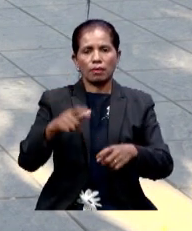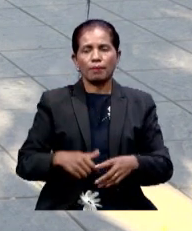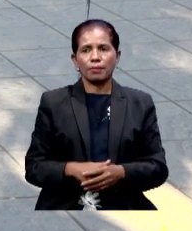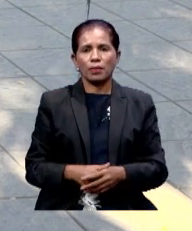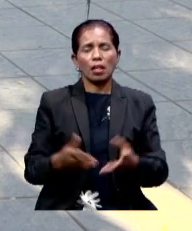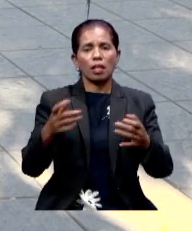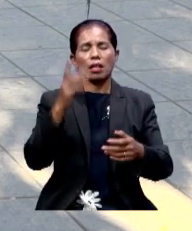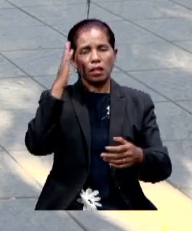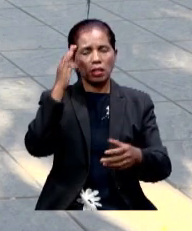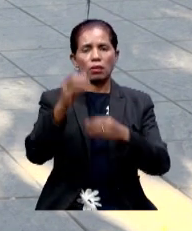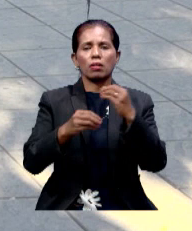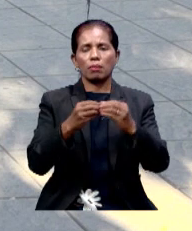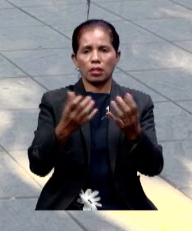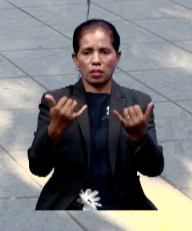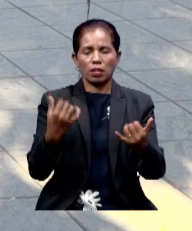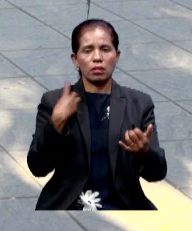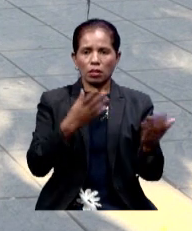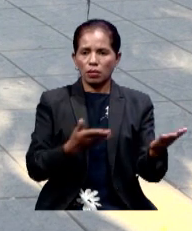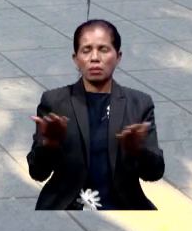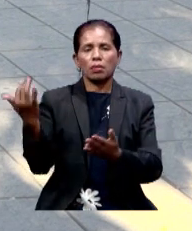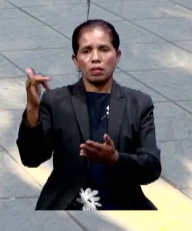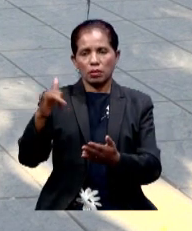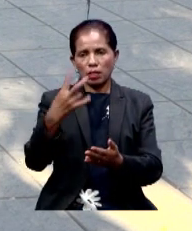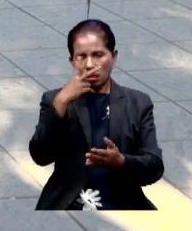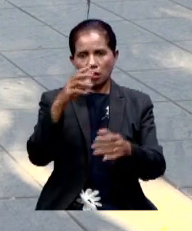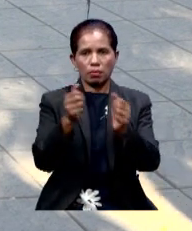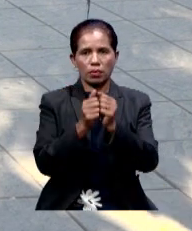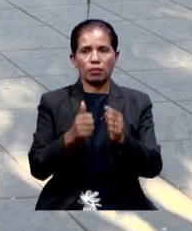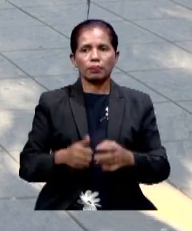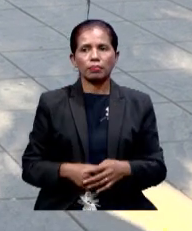Hakara katena kono ba assunto, né? Haselurita bosira pare amotok.